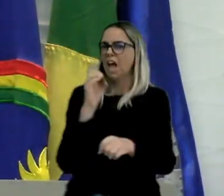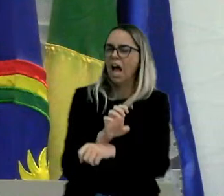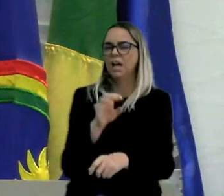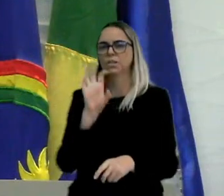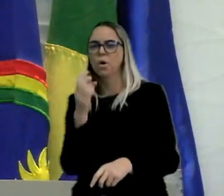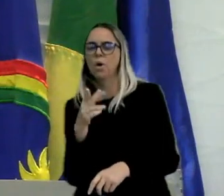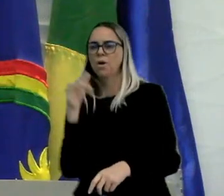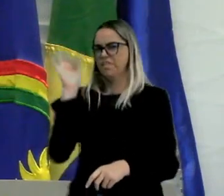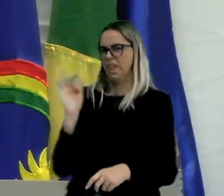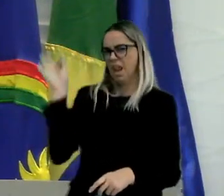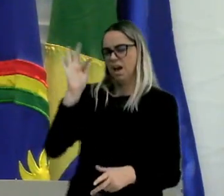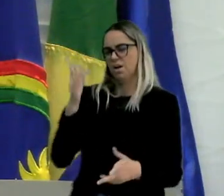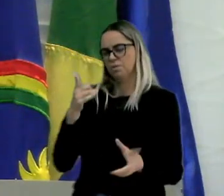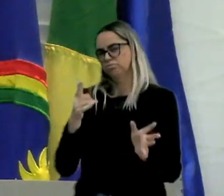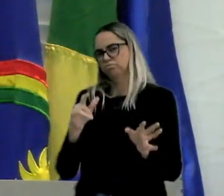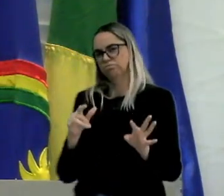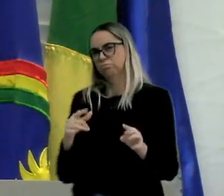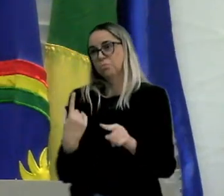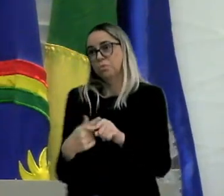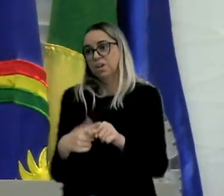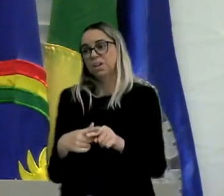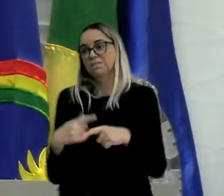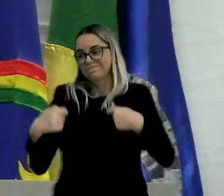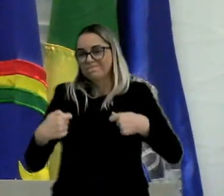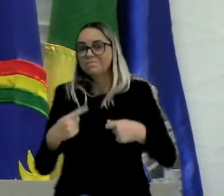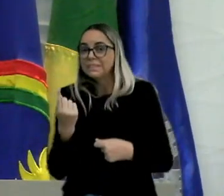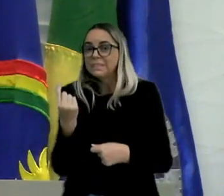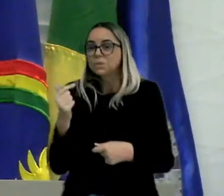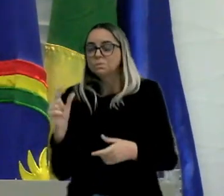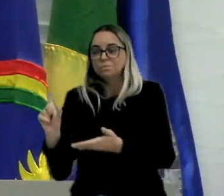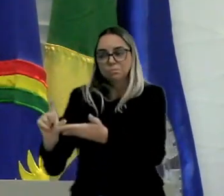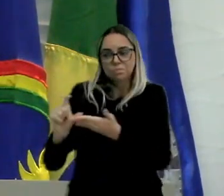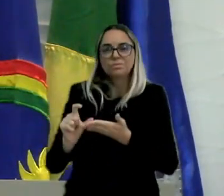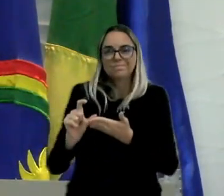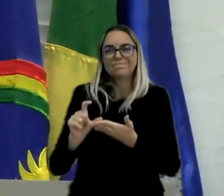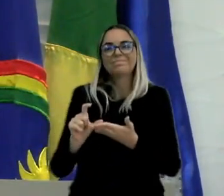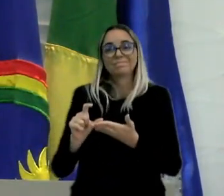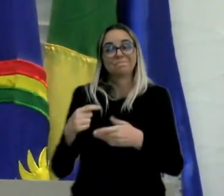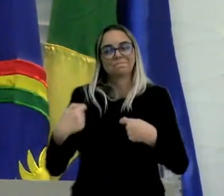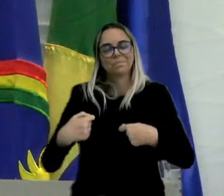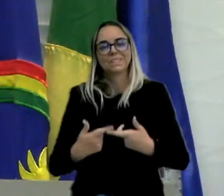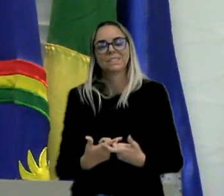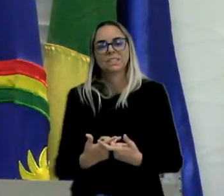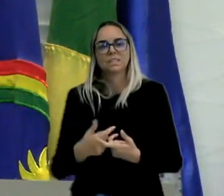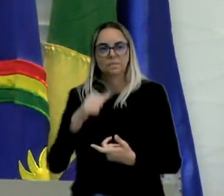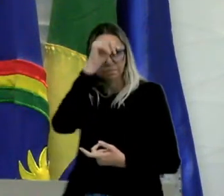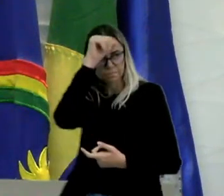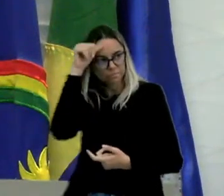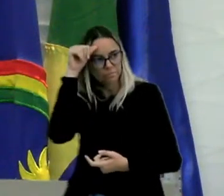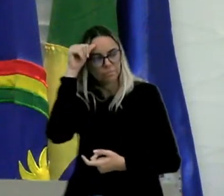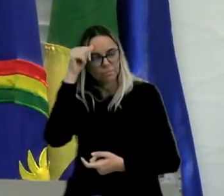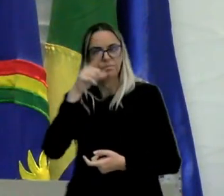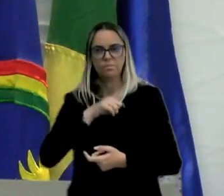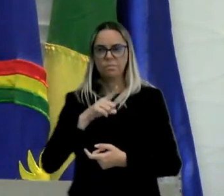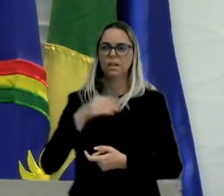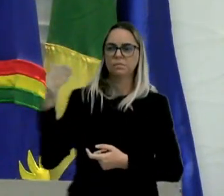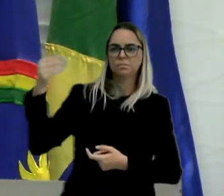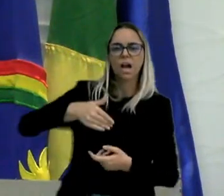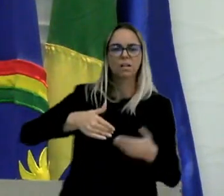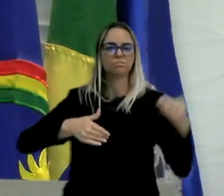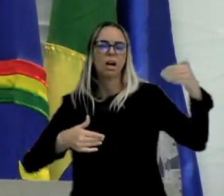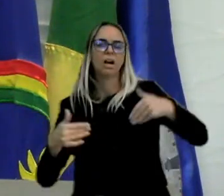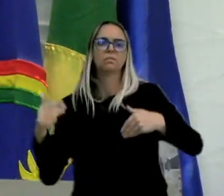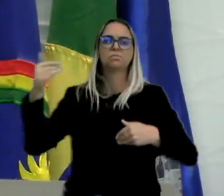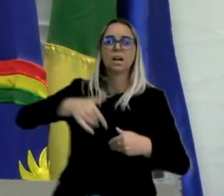locar recursos e trazer para o nosso município o que esse prefeito Alexandre batité tem trazido de recursos